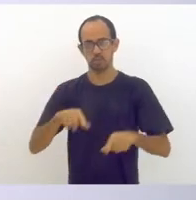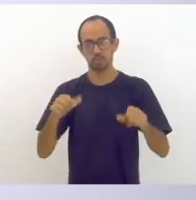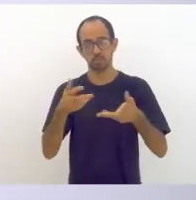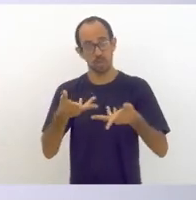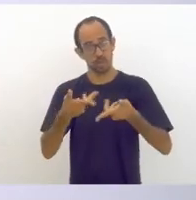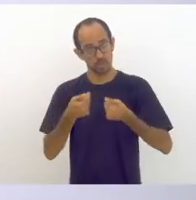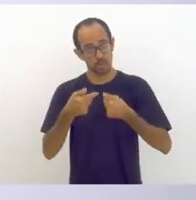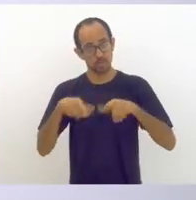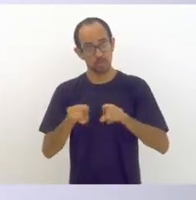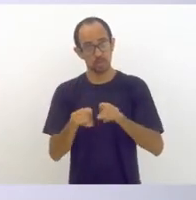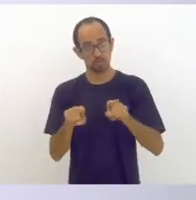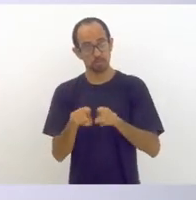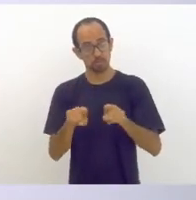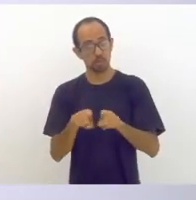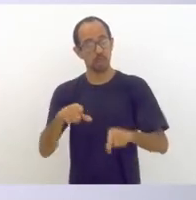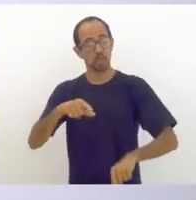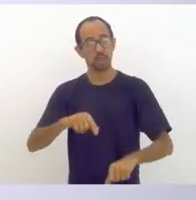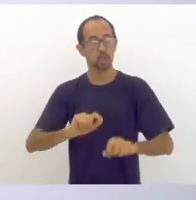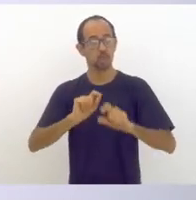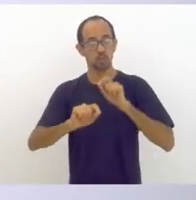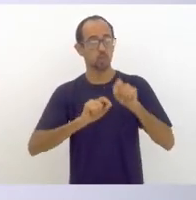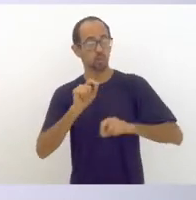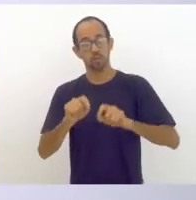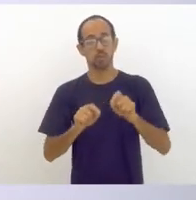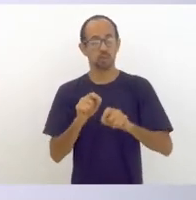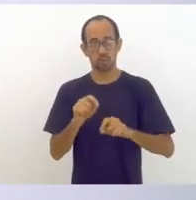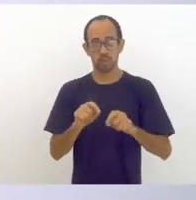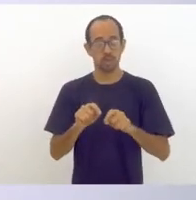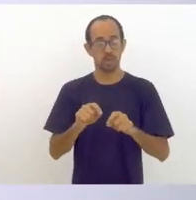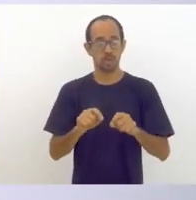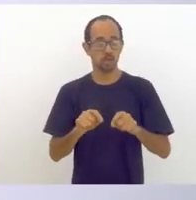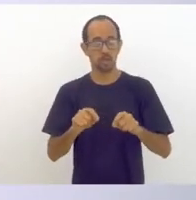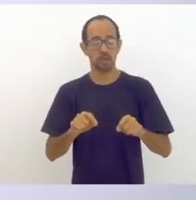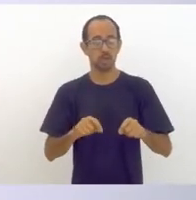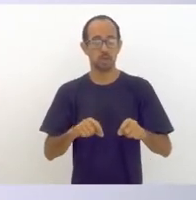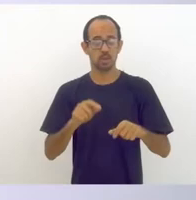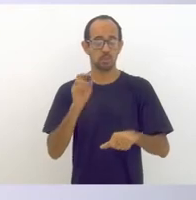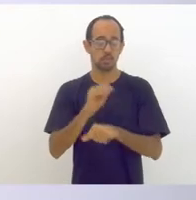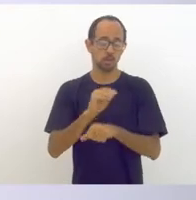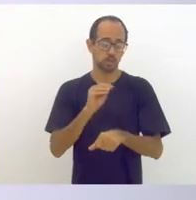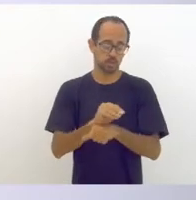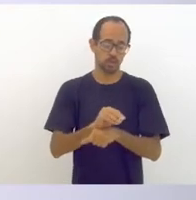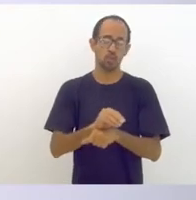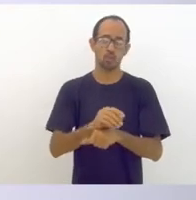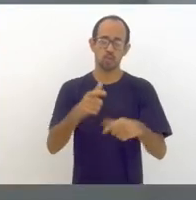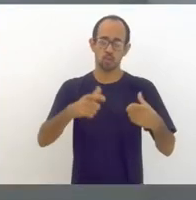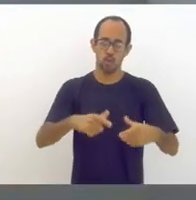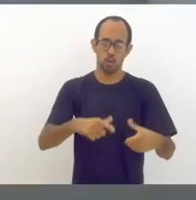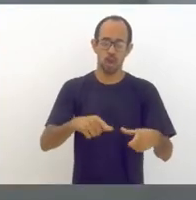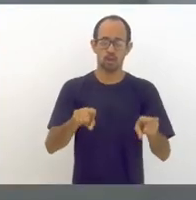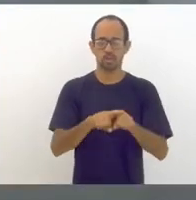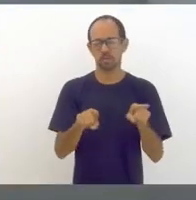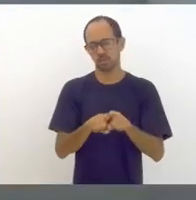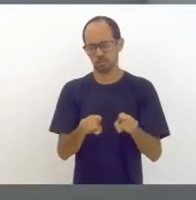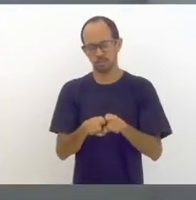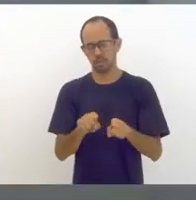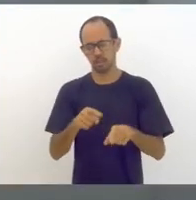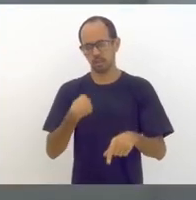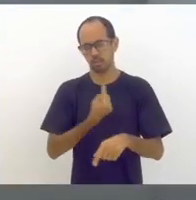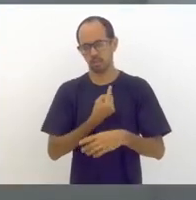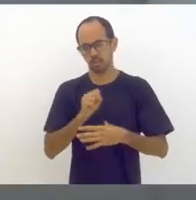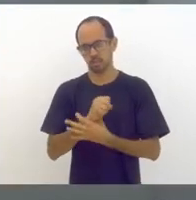ambiente tem nessa região, tanto pela questão, né, da proteção desse bioma, quanto pela questão da nossa segurança